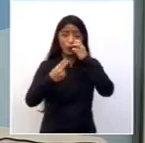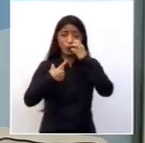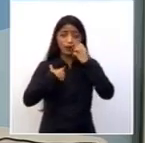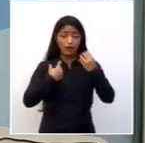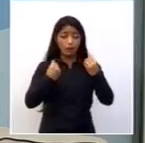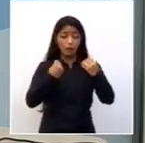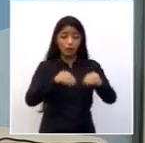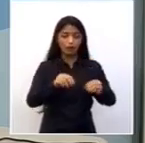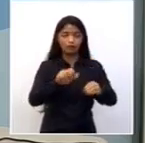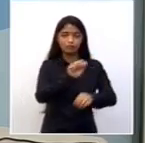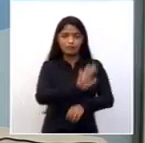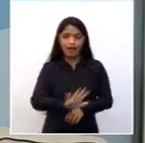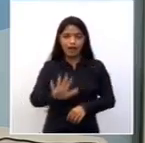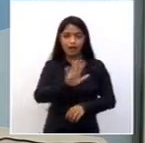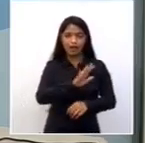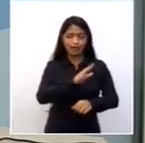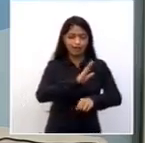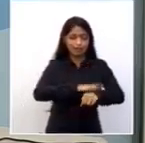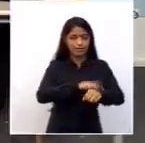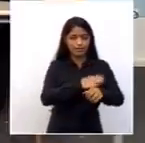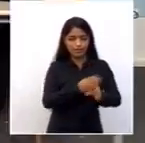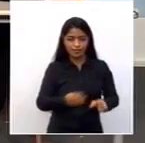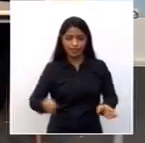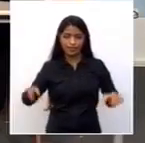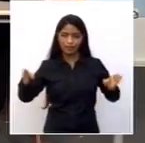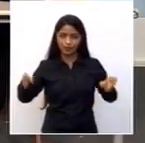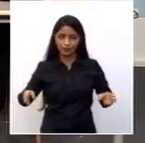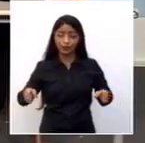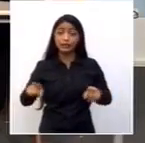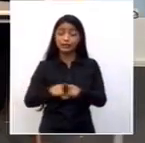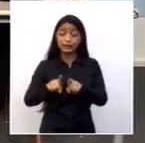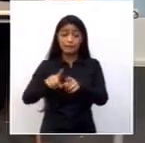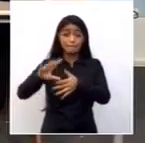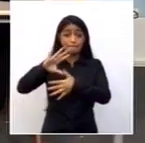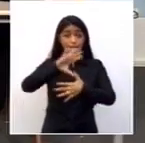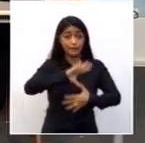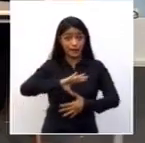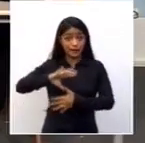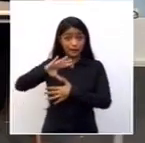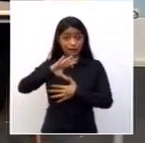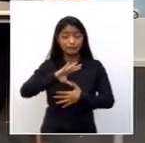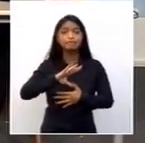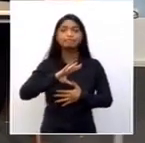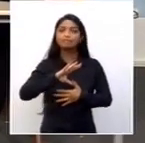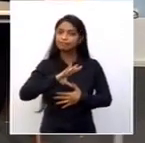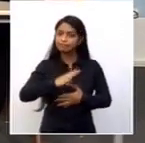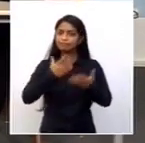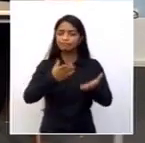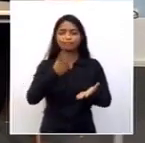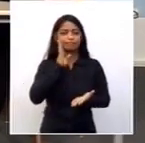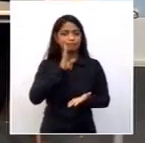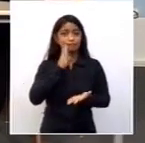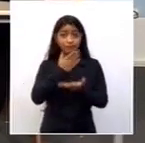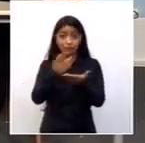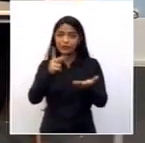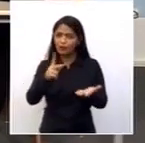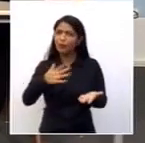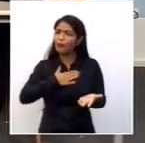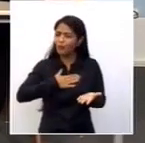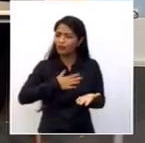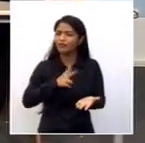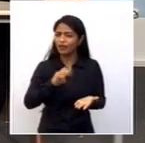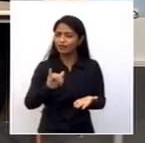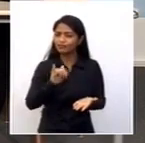mapas interativos. Eu acho que os professores vão gostar bastante. É uma ferramenta muito interessante. Inclusive, ela pode ser compartilhada